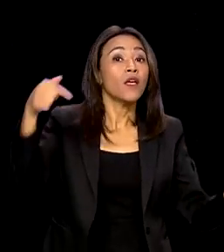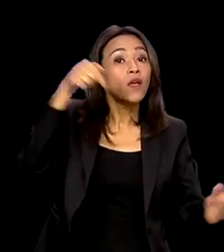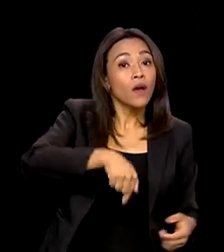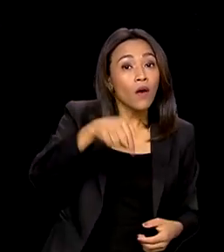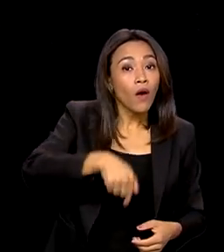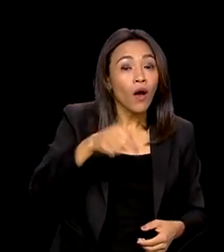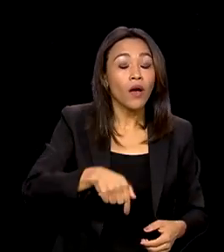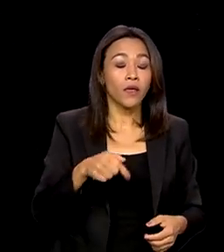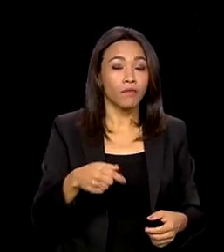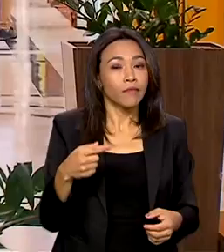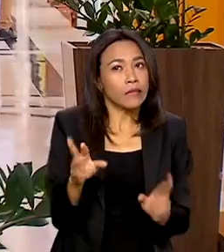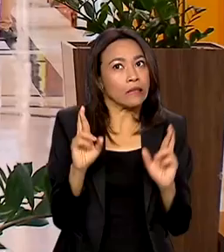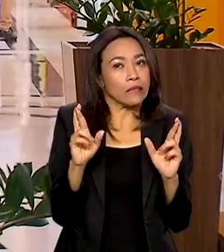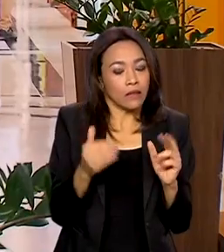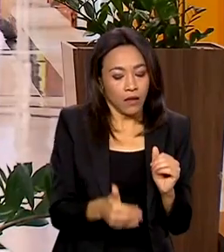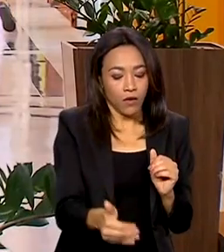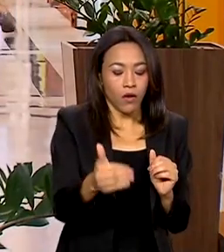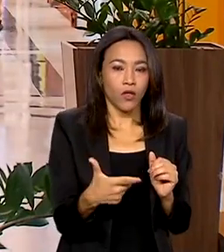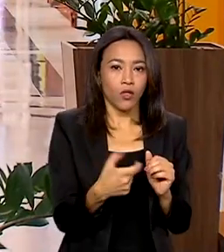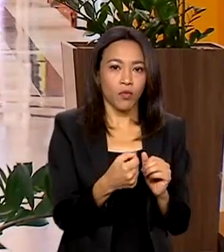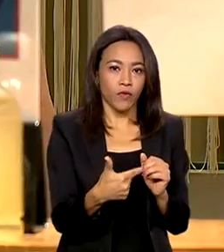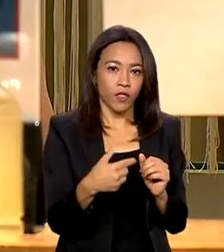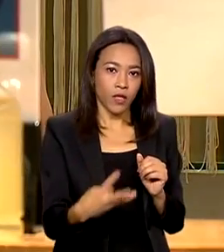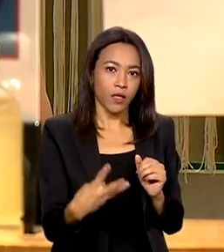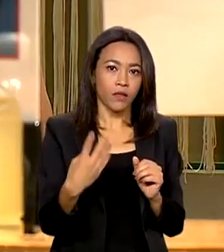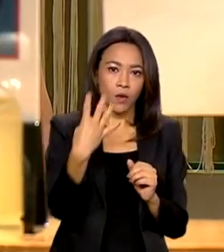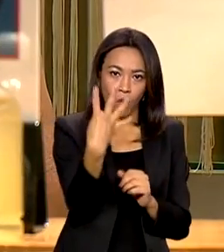que ela feche 2023 em